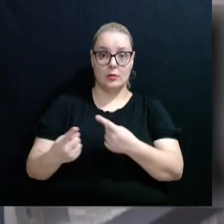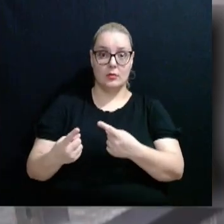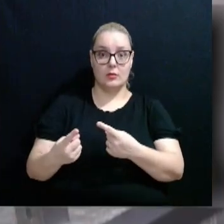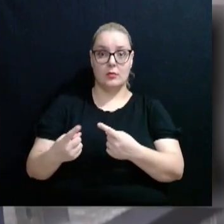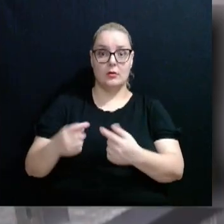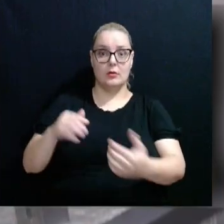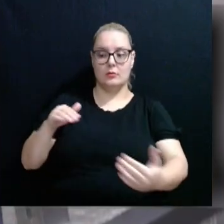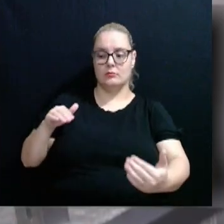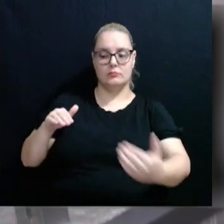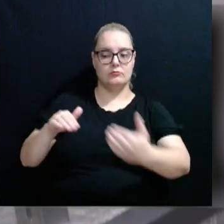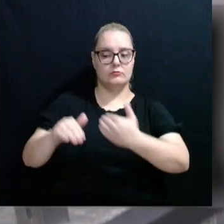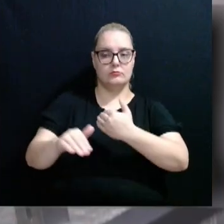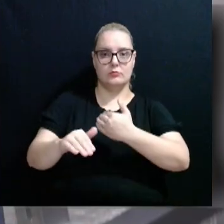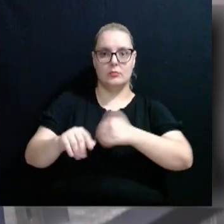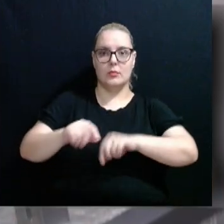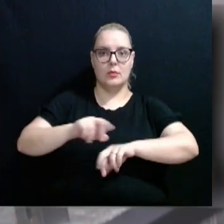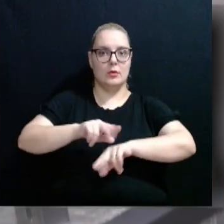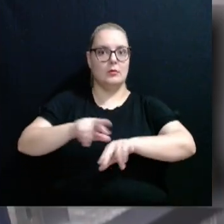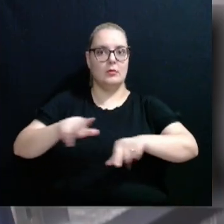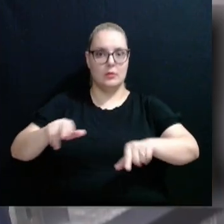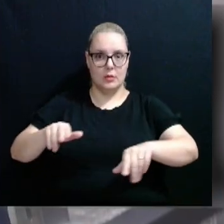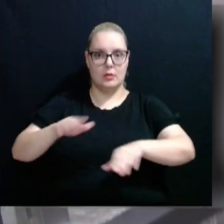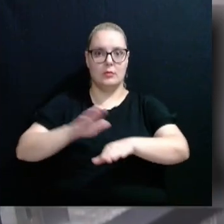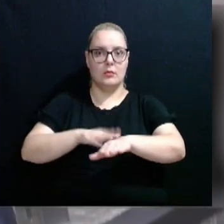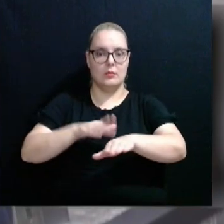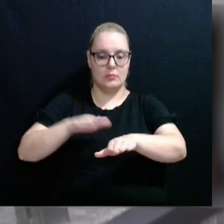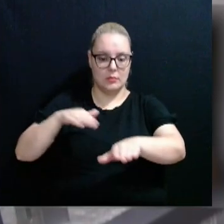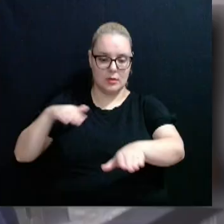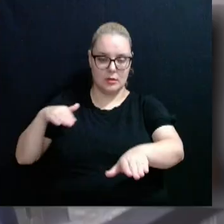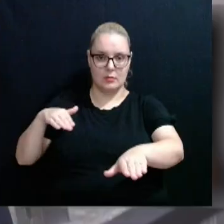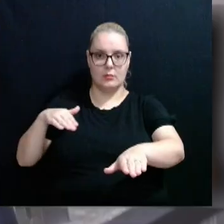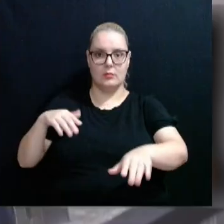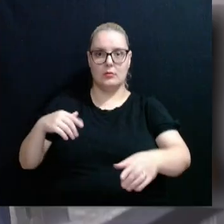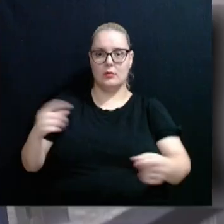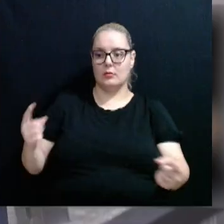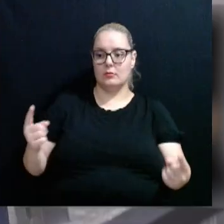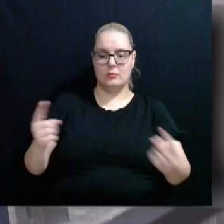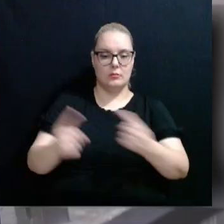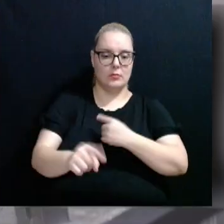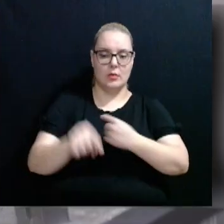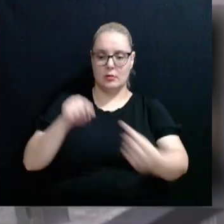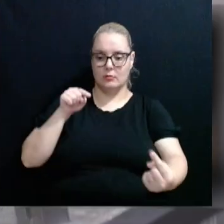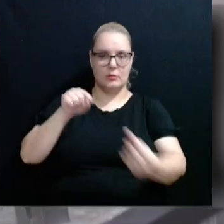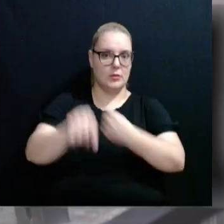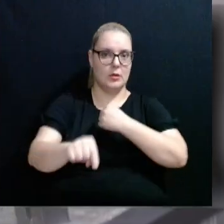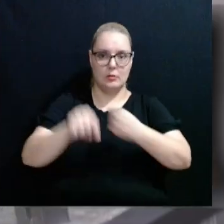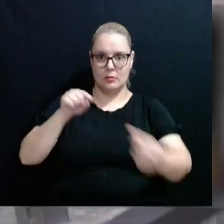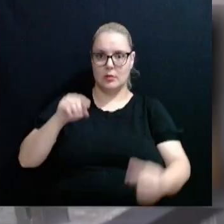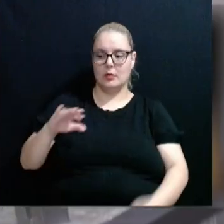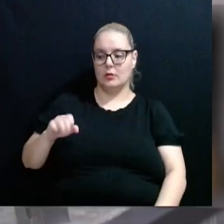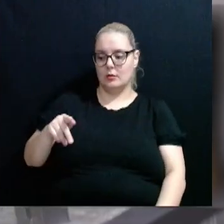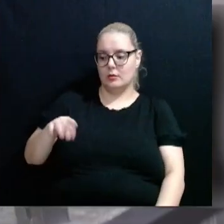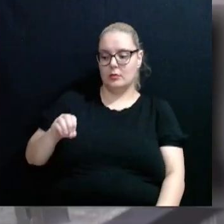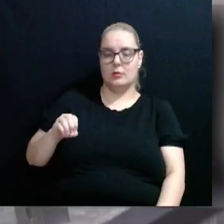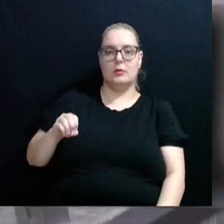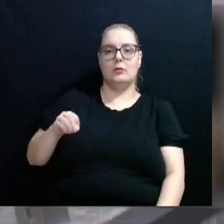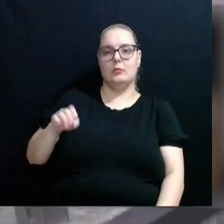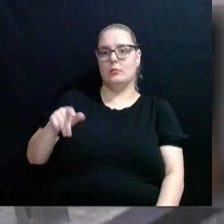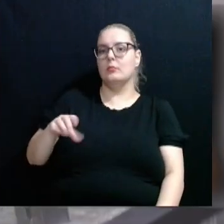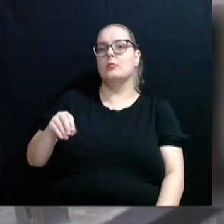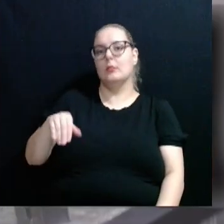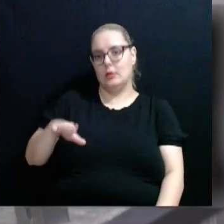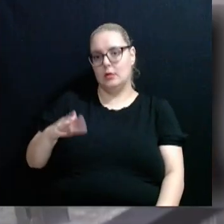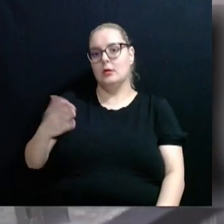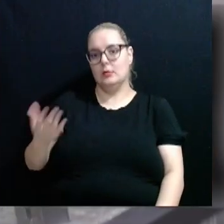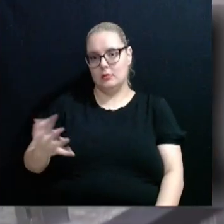havia muito trânsito das pessoas indo e vindo de um lado para o outro do Campo Belo ali, ainda a conhecida Feira